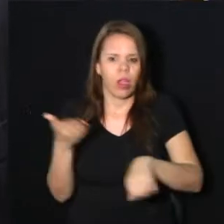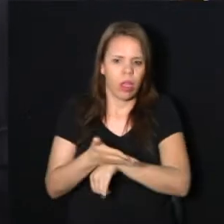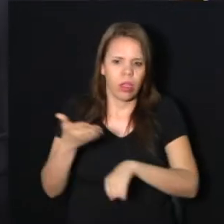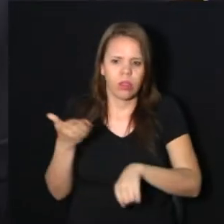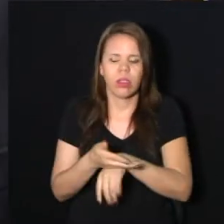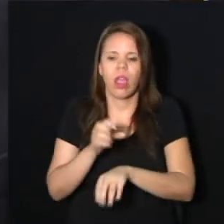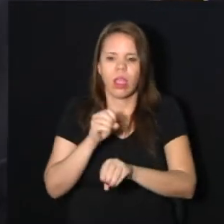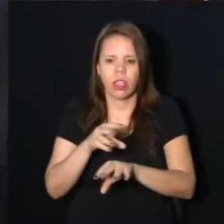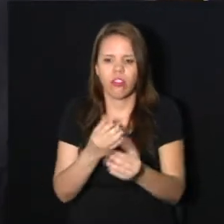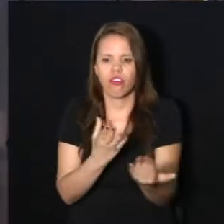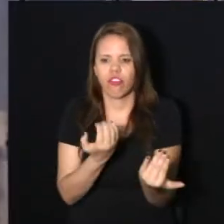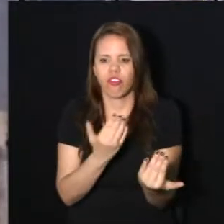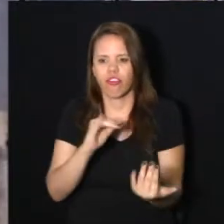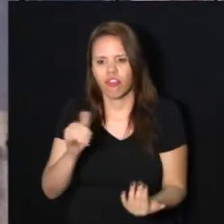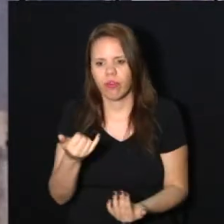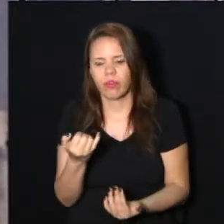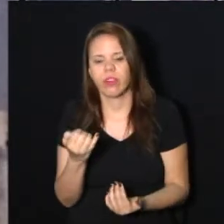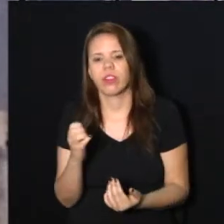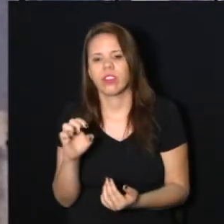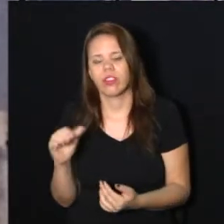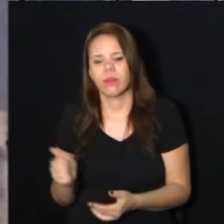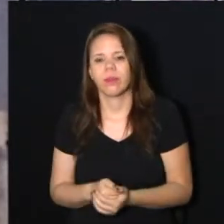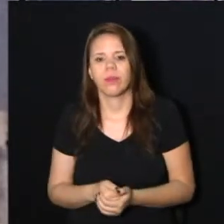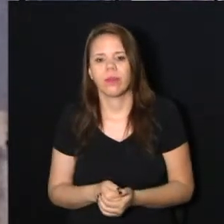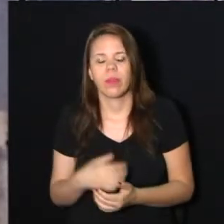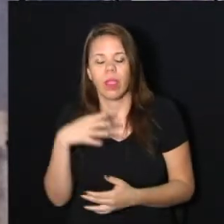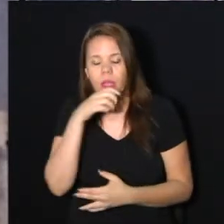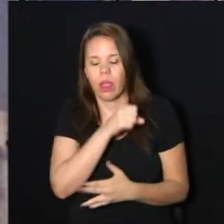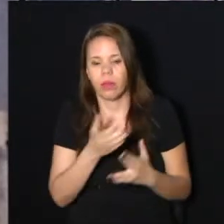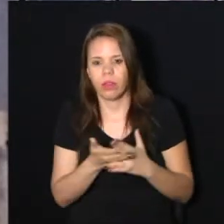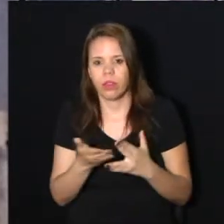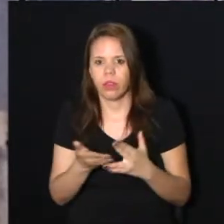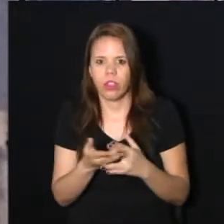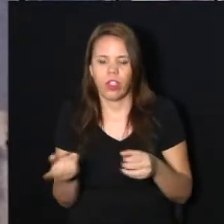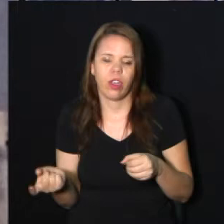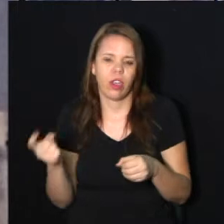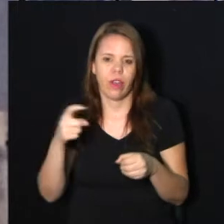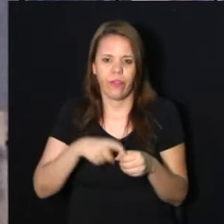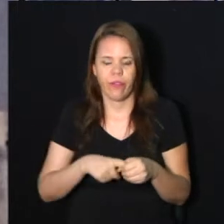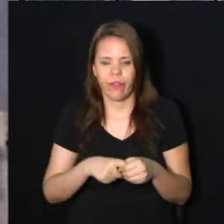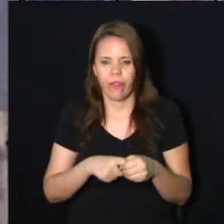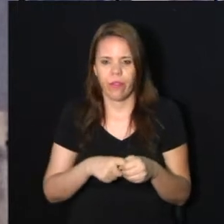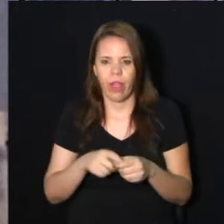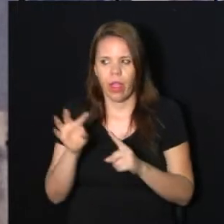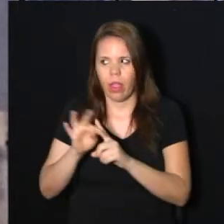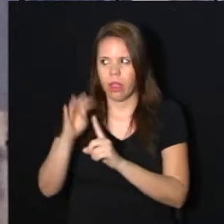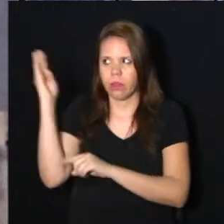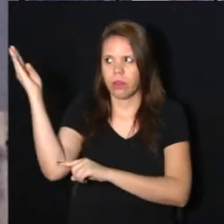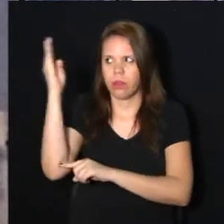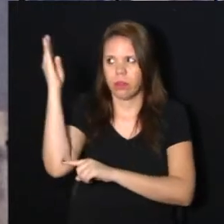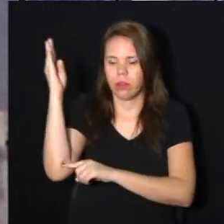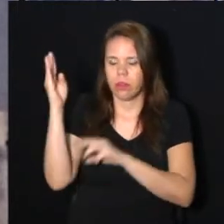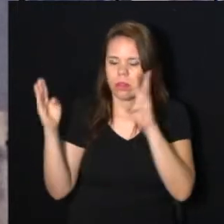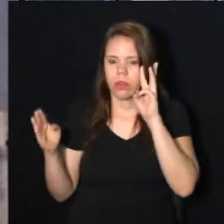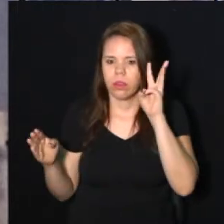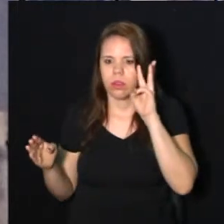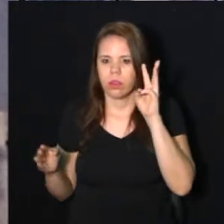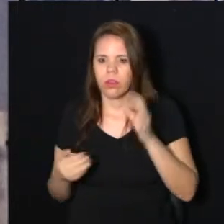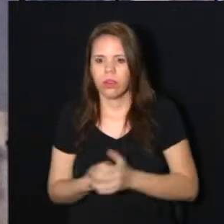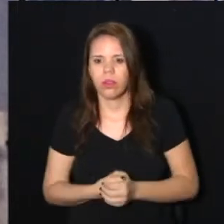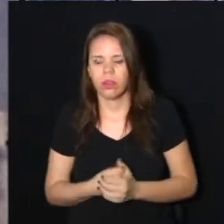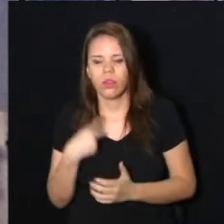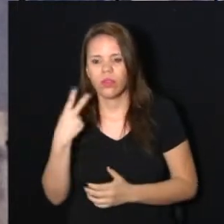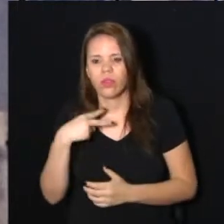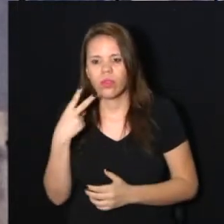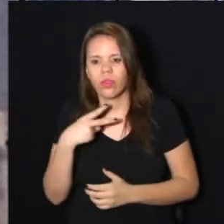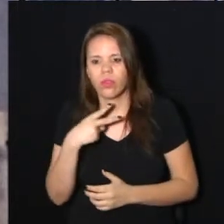à educação de jovens e adultos. Vamos para um rápido intervalo e na volta, a previsão do tempo para esta terça-feira, o